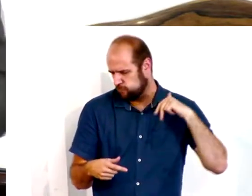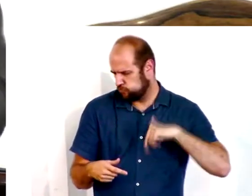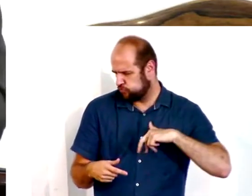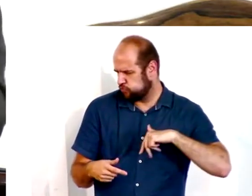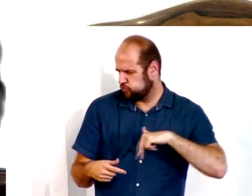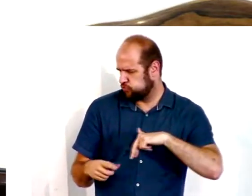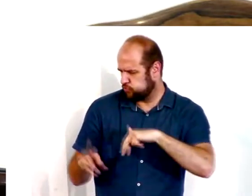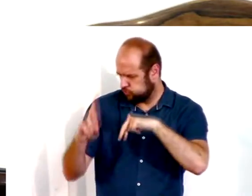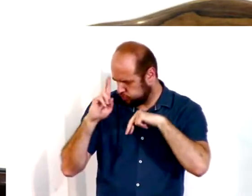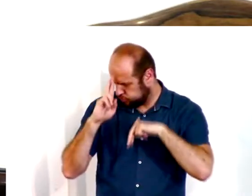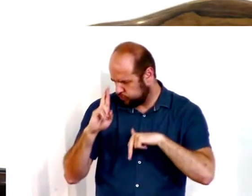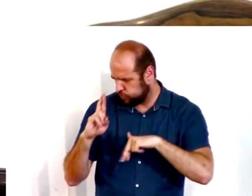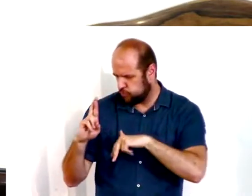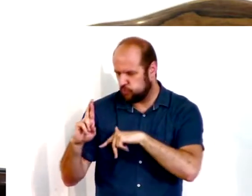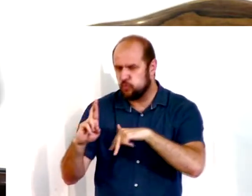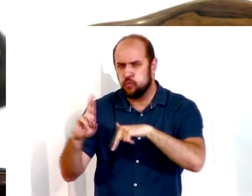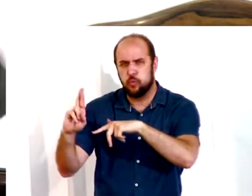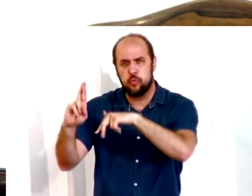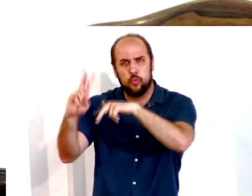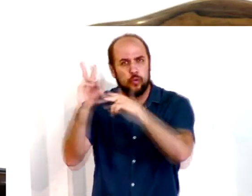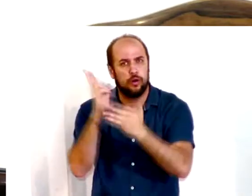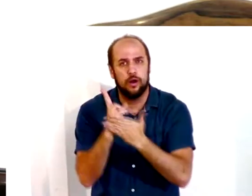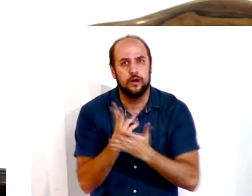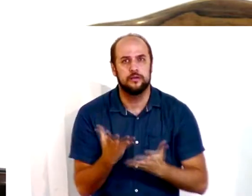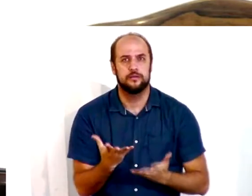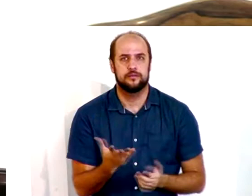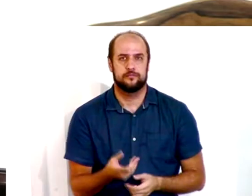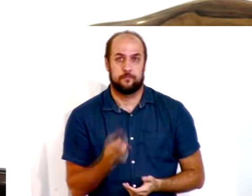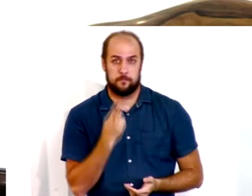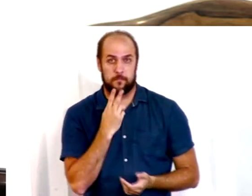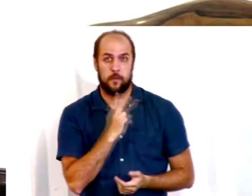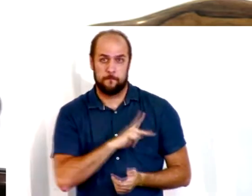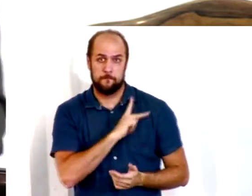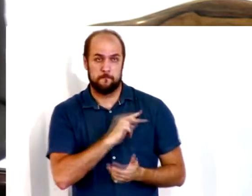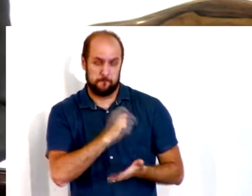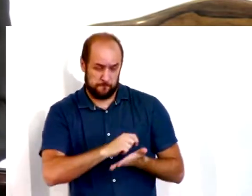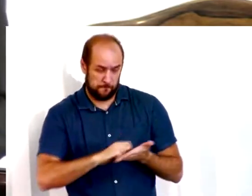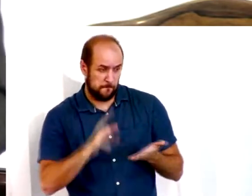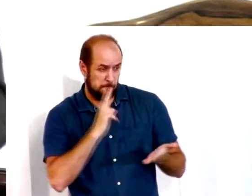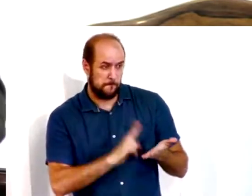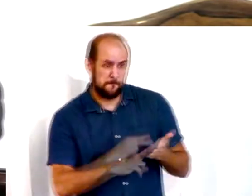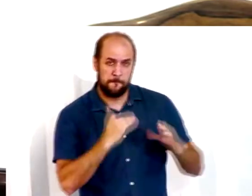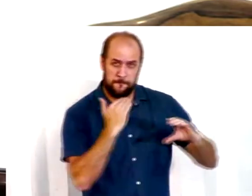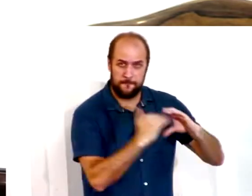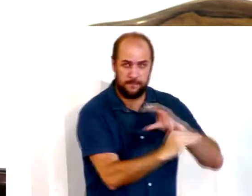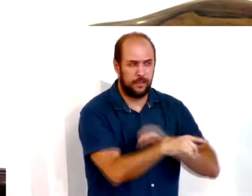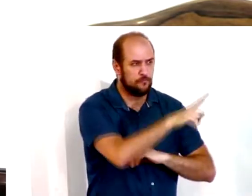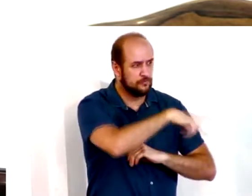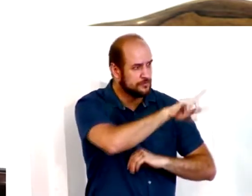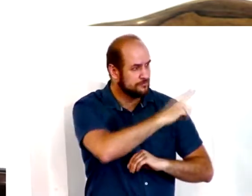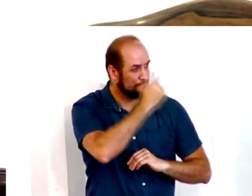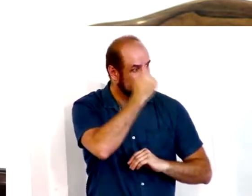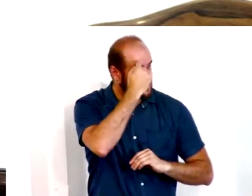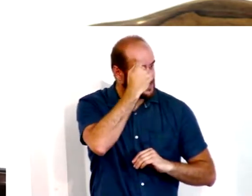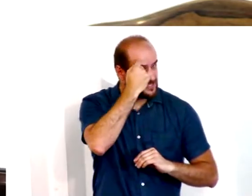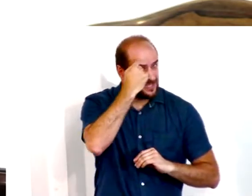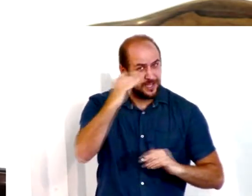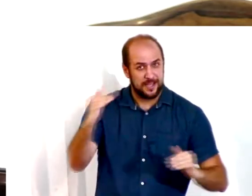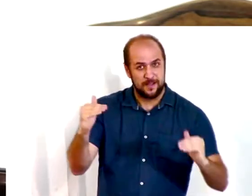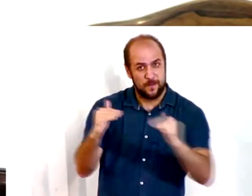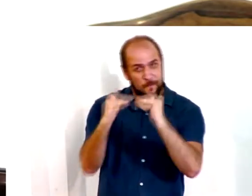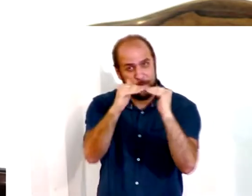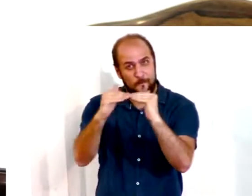dizer constantemente para que aqueles irmãos em unidade possam pensar como o